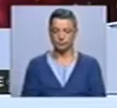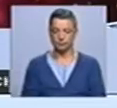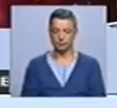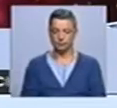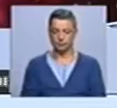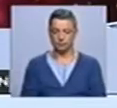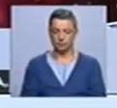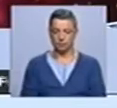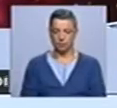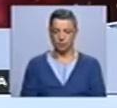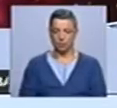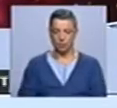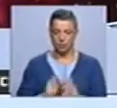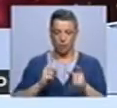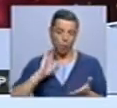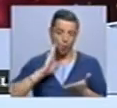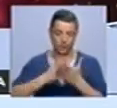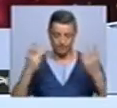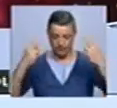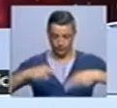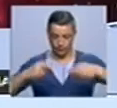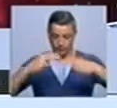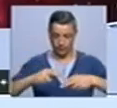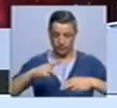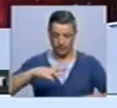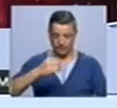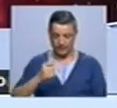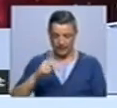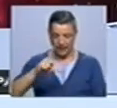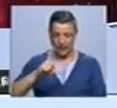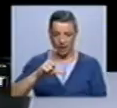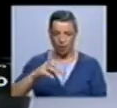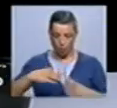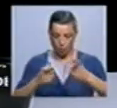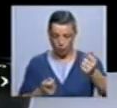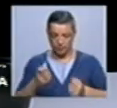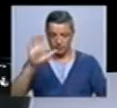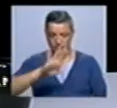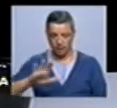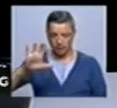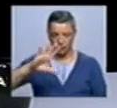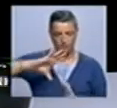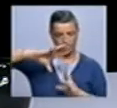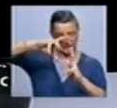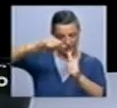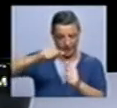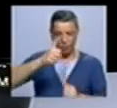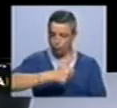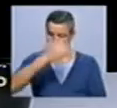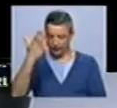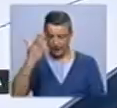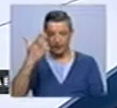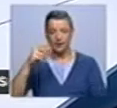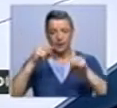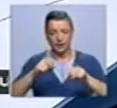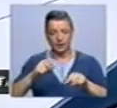Altura agora para a rubrica A Última Fronteira. Está connosco o Miguel Gonçalves, o coordenador nacional da Sociedade Planetária. Bom dia, Miguel. Bom dia, Cristiana. E